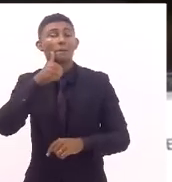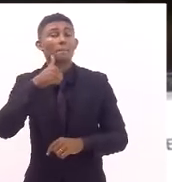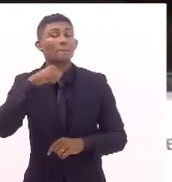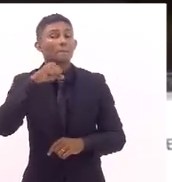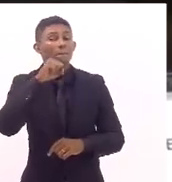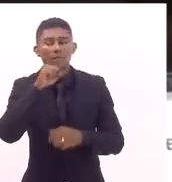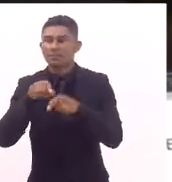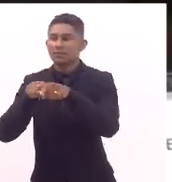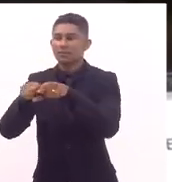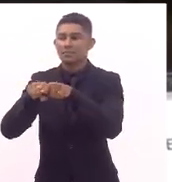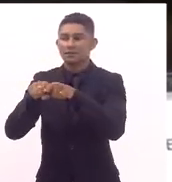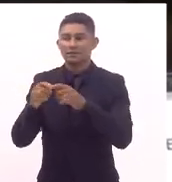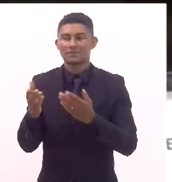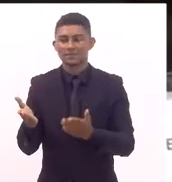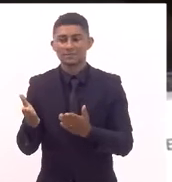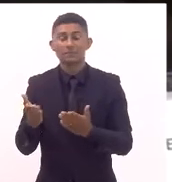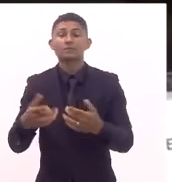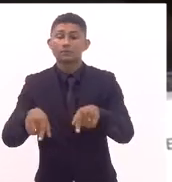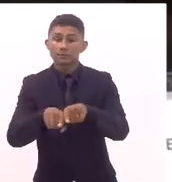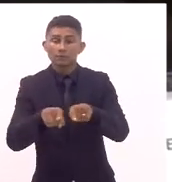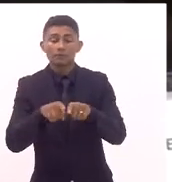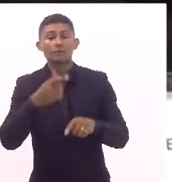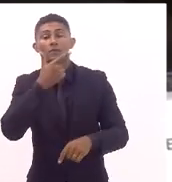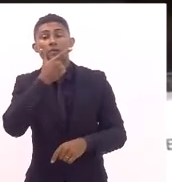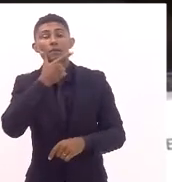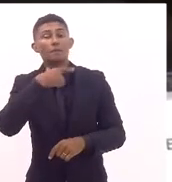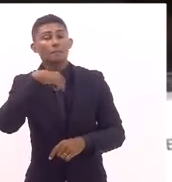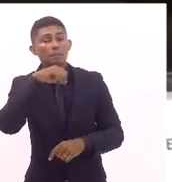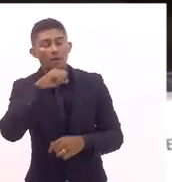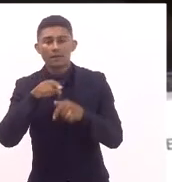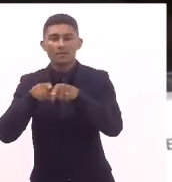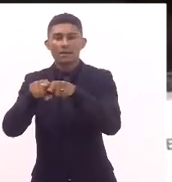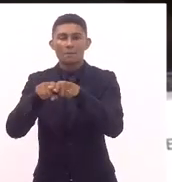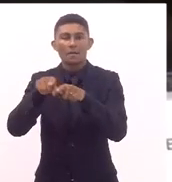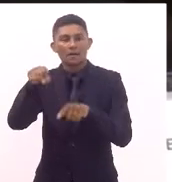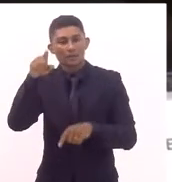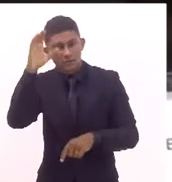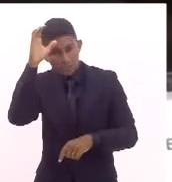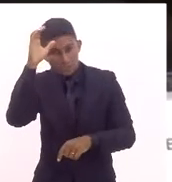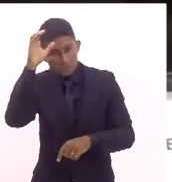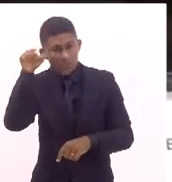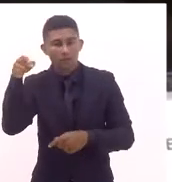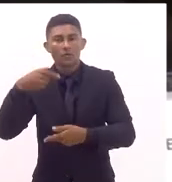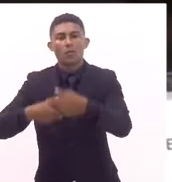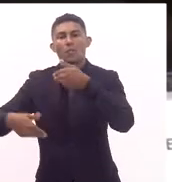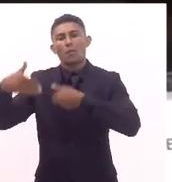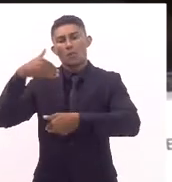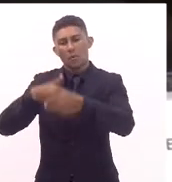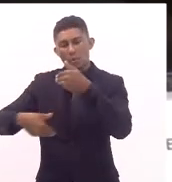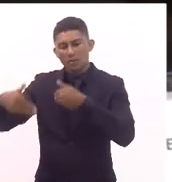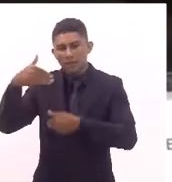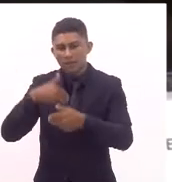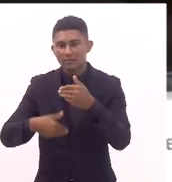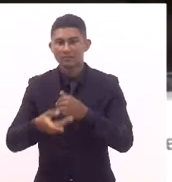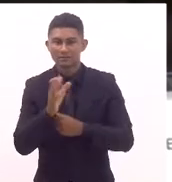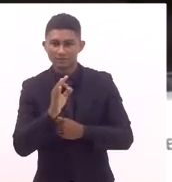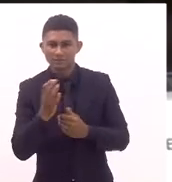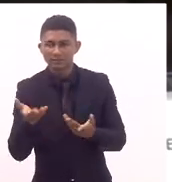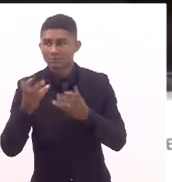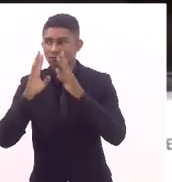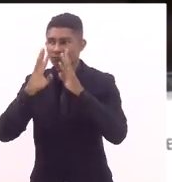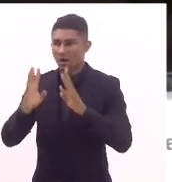muitas das vezes assistir sua irmã dos Pais é que nos cuida que nos acolhe que nesse